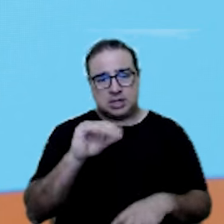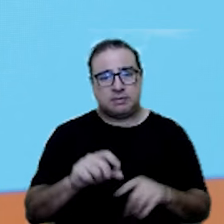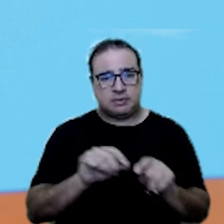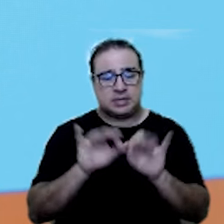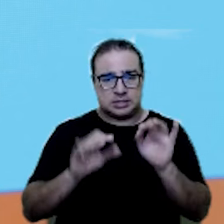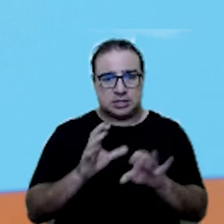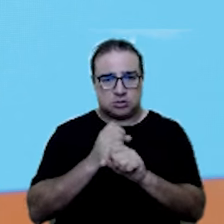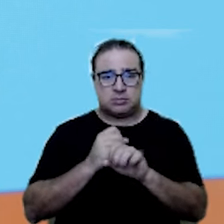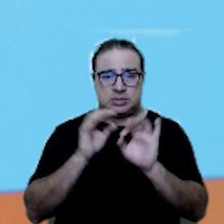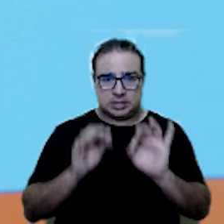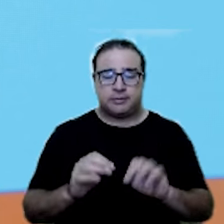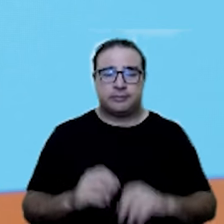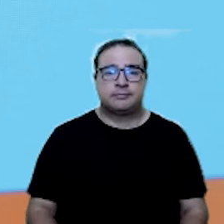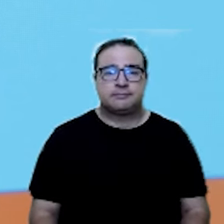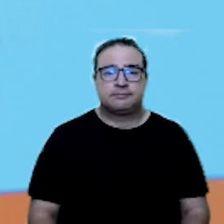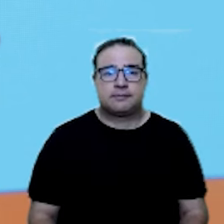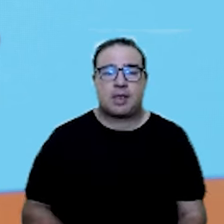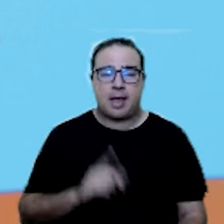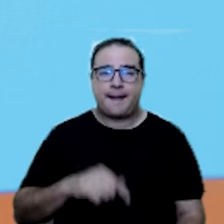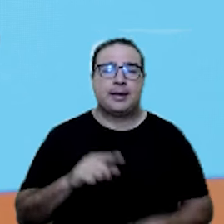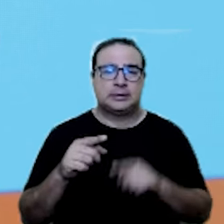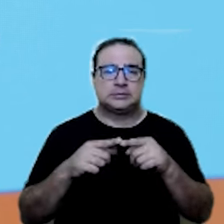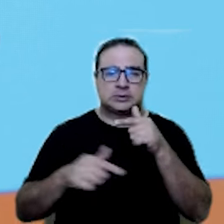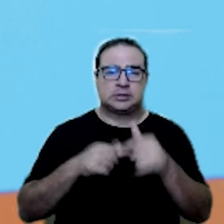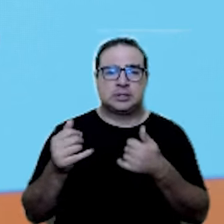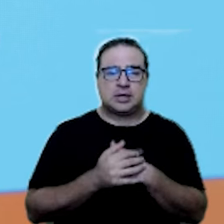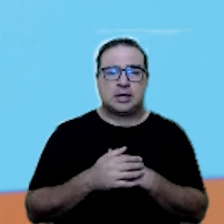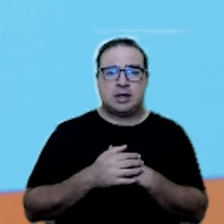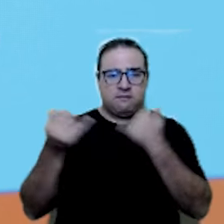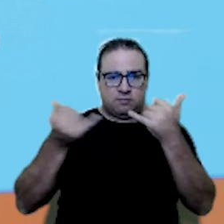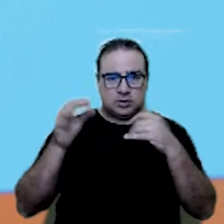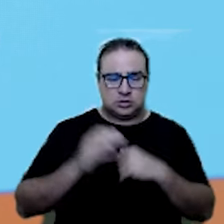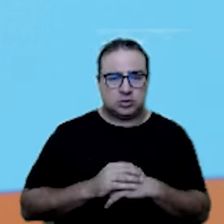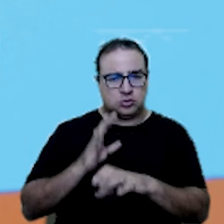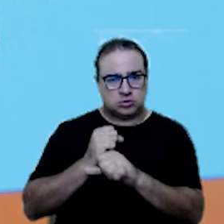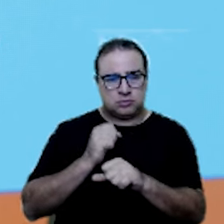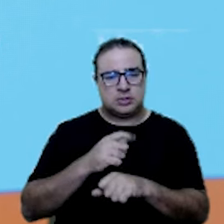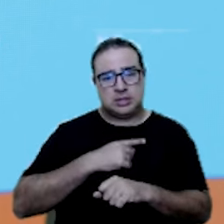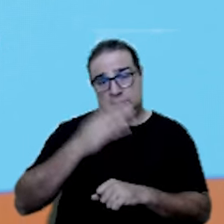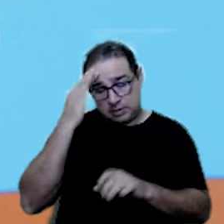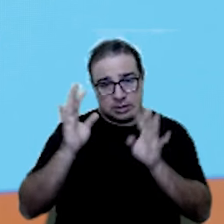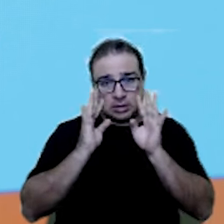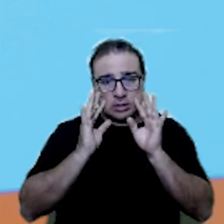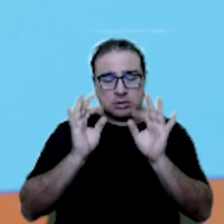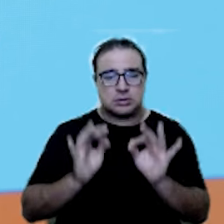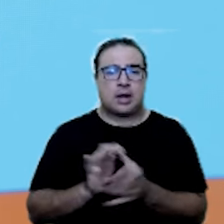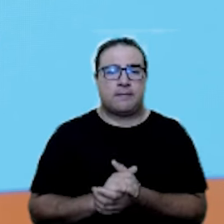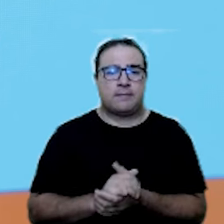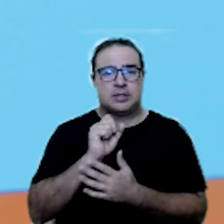ICMS também tá calculando corretamente tá isso aqui é uma informação é é o contador tem que ter essa atenção